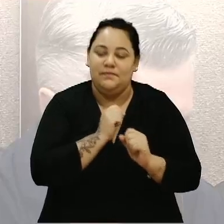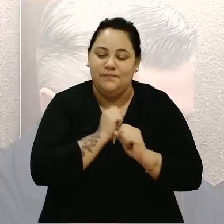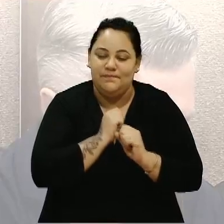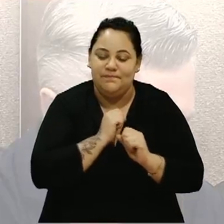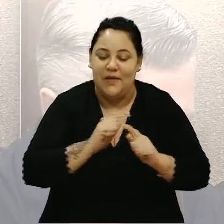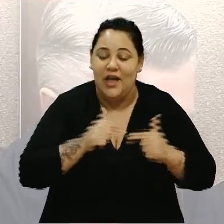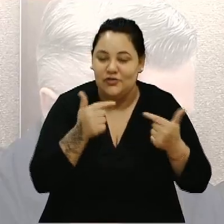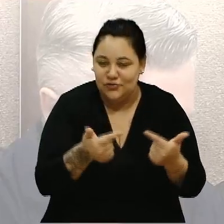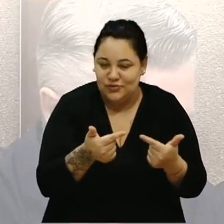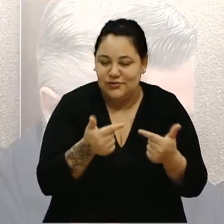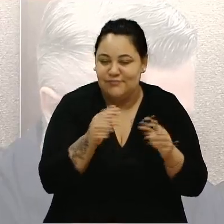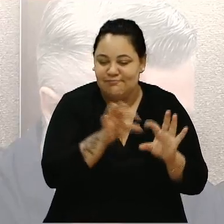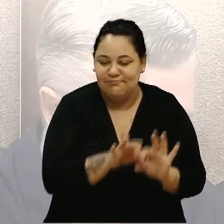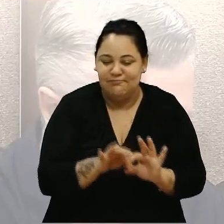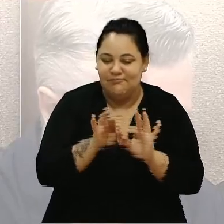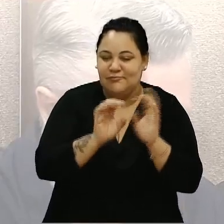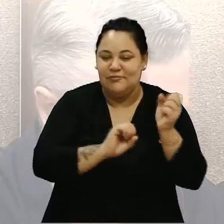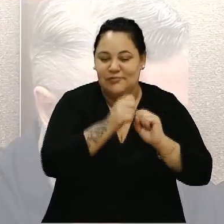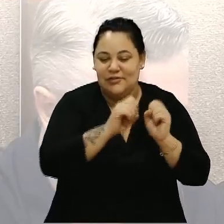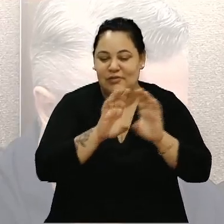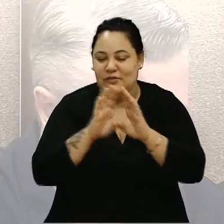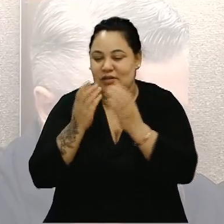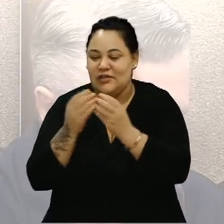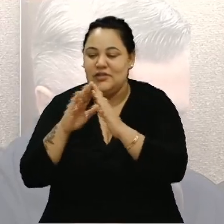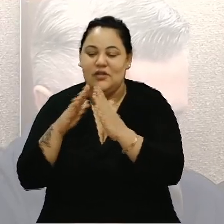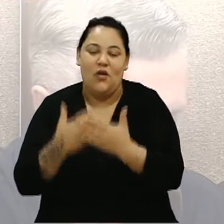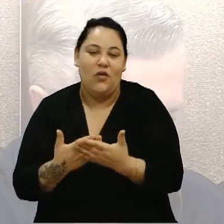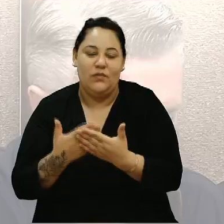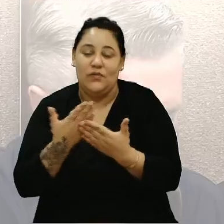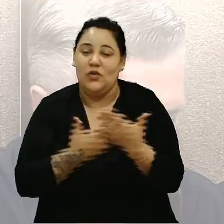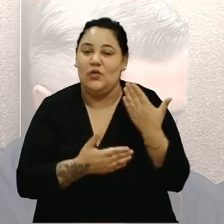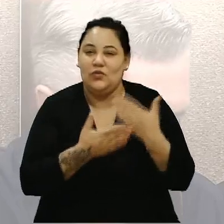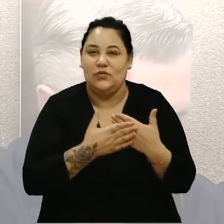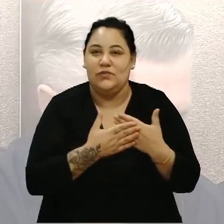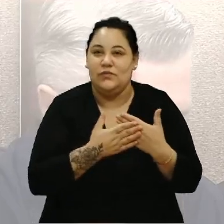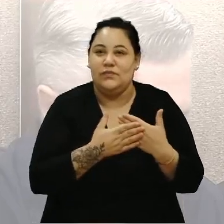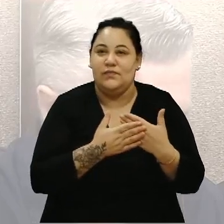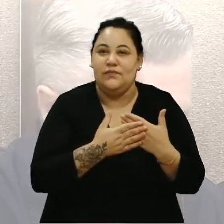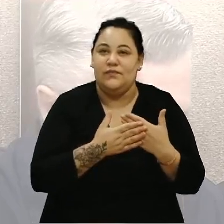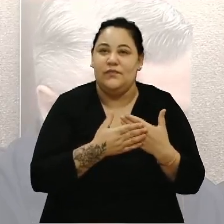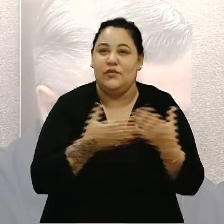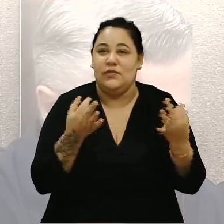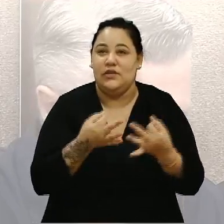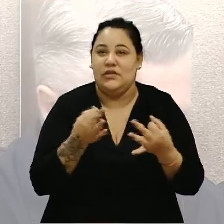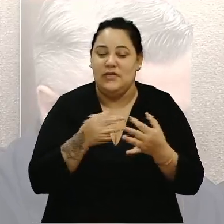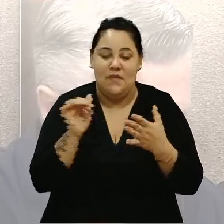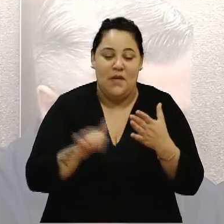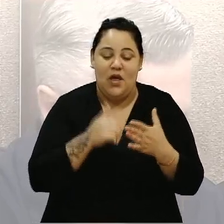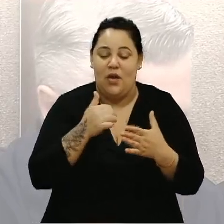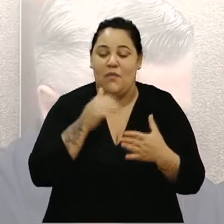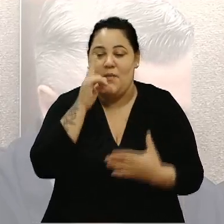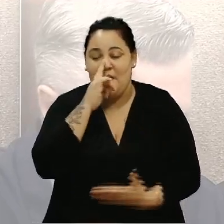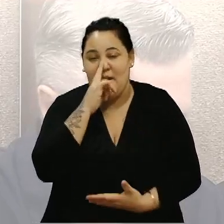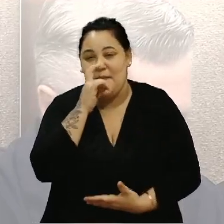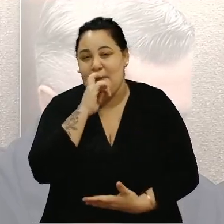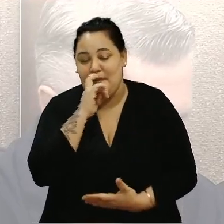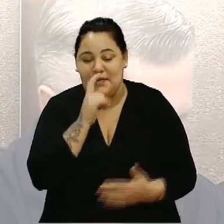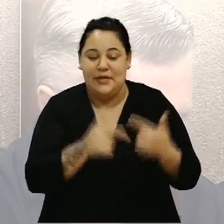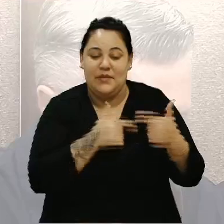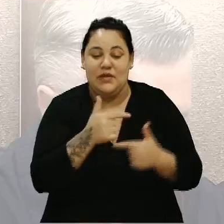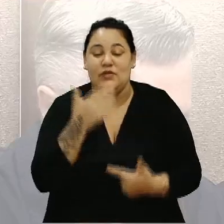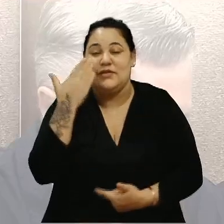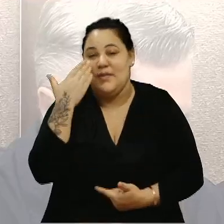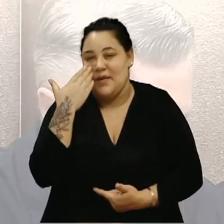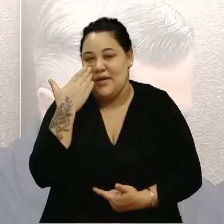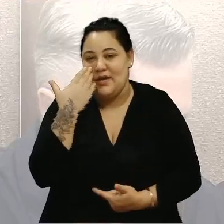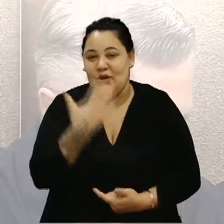comunidade escolar, todos. Não há nada melhor para um pai trabalhador, para uma mãe trabalhadora, saber que o